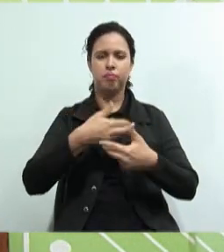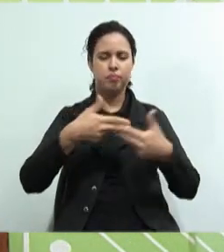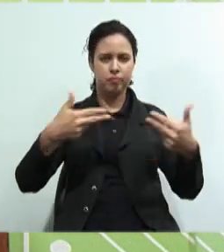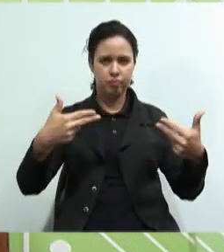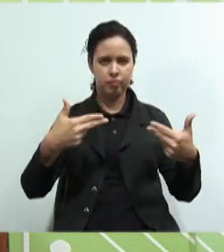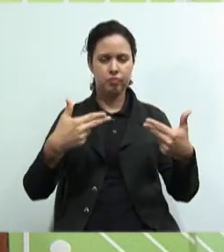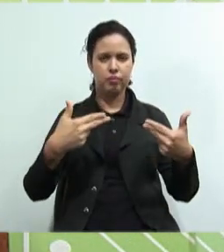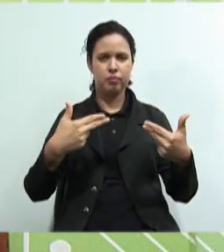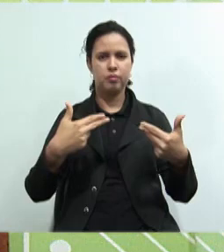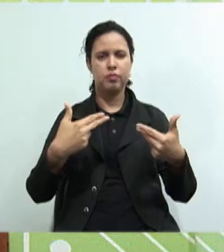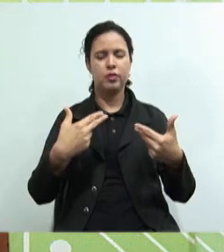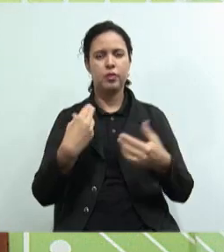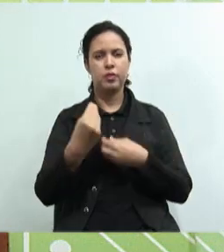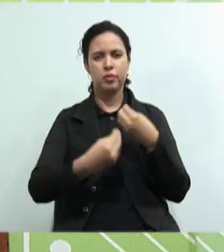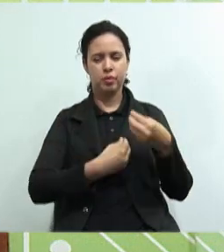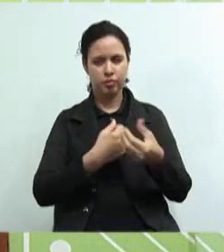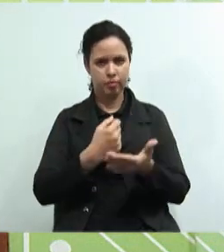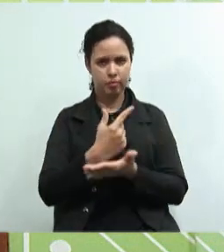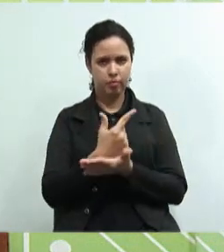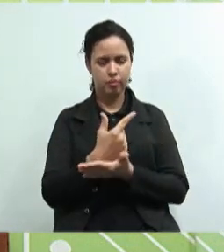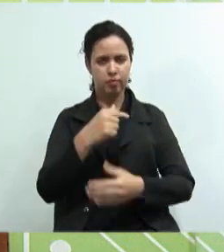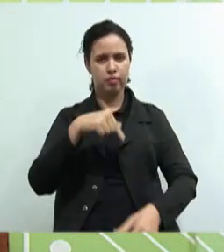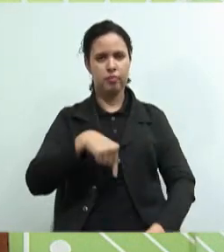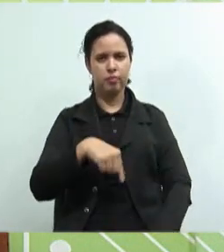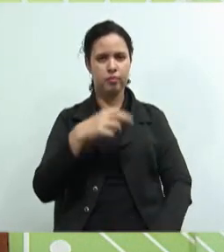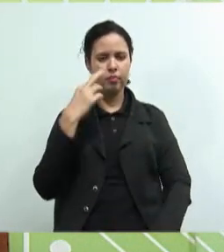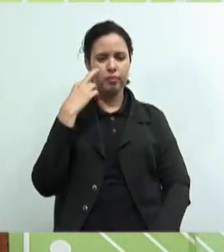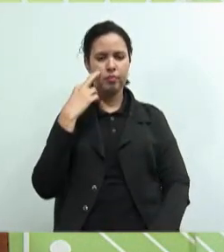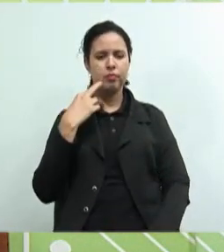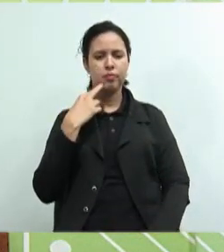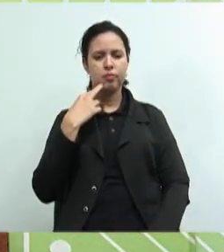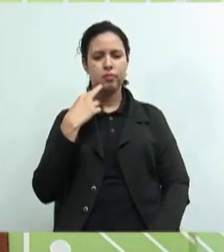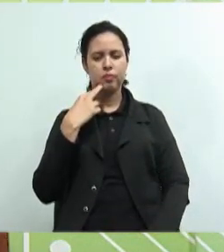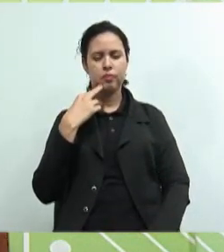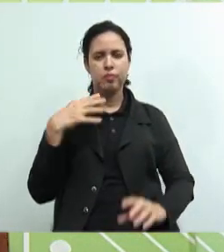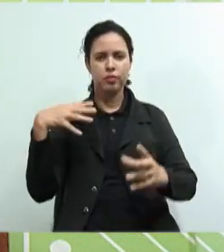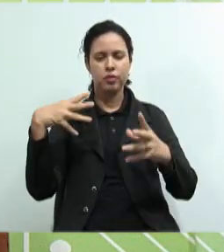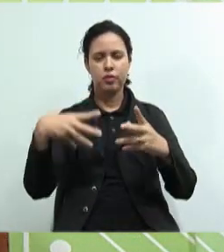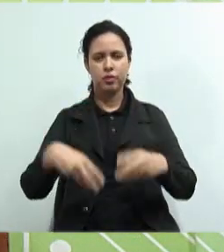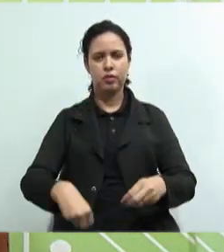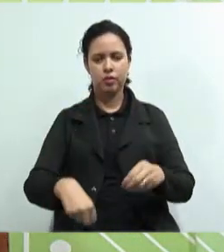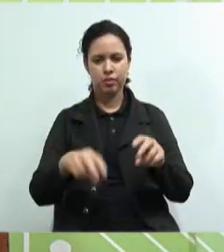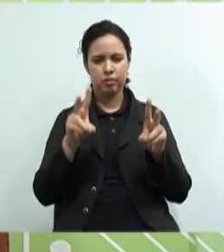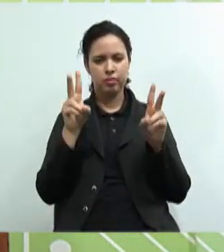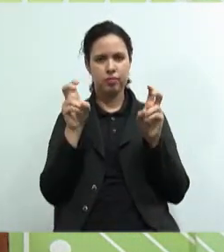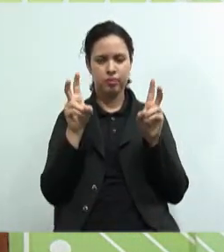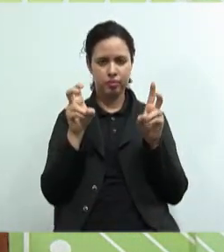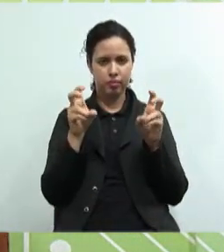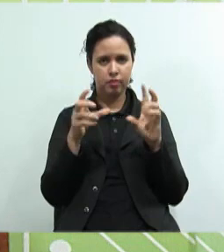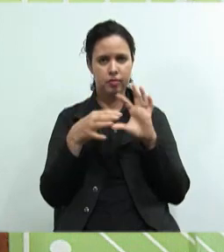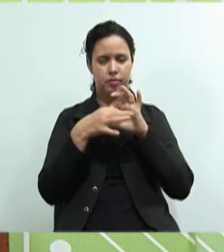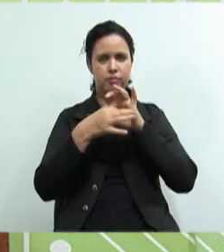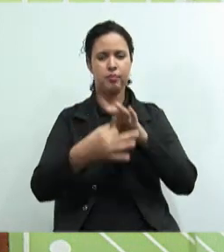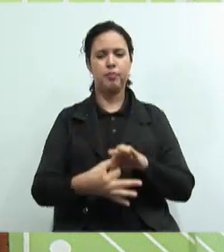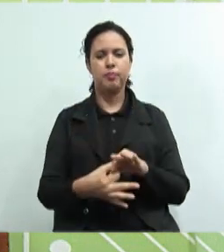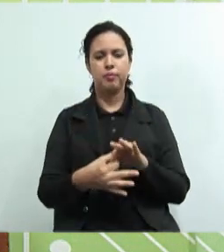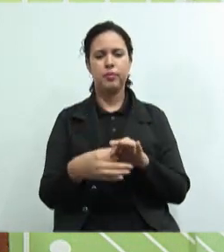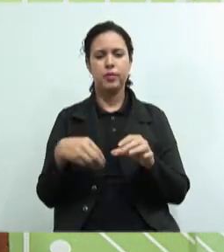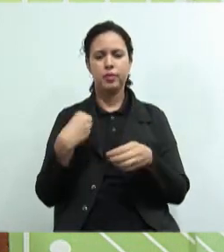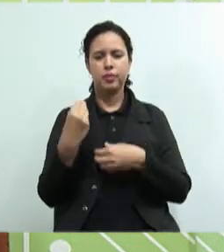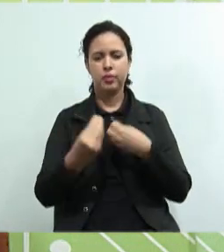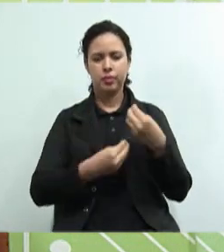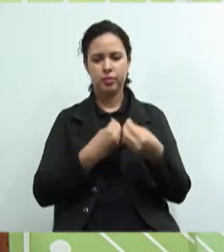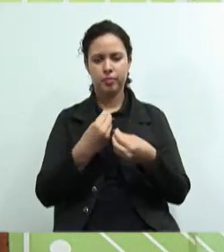e como isso é adquirido aqui na nossa região. Em todos esses assuntos, nós tentamos fazer esse elo de como eles